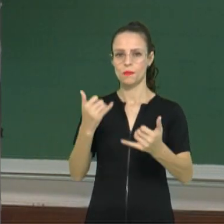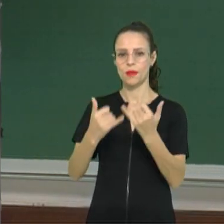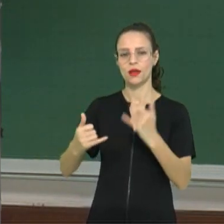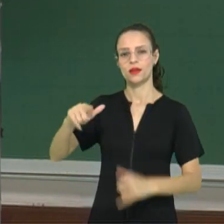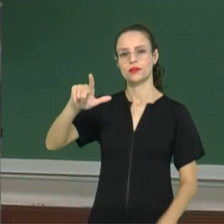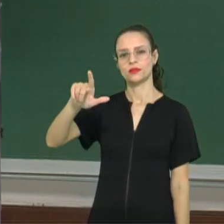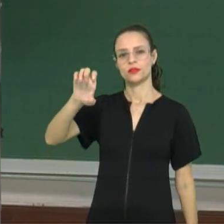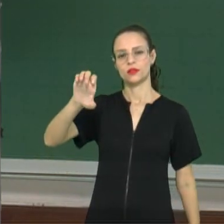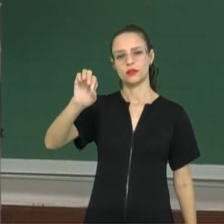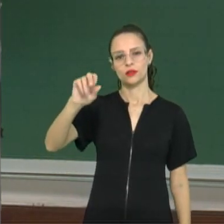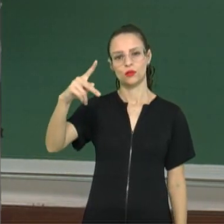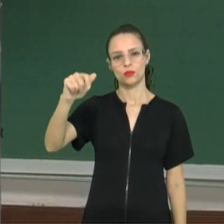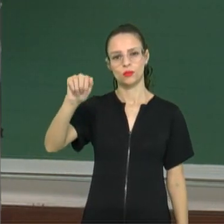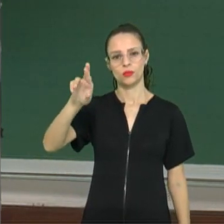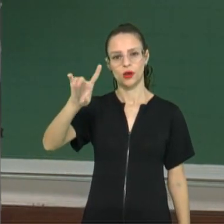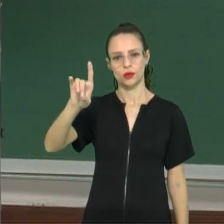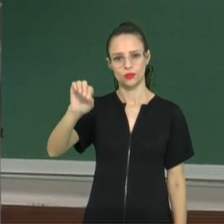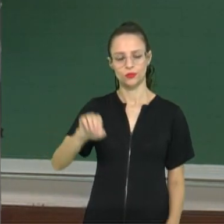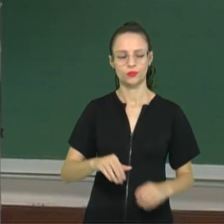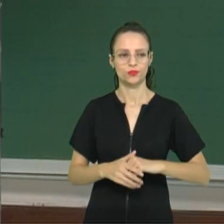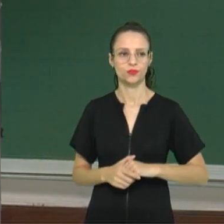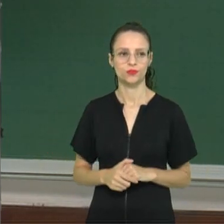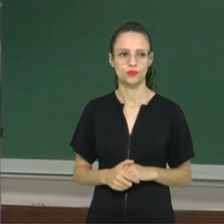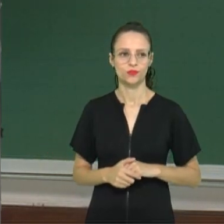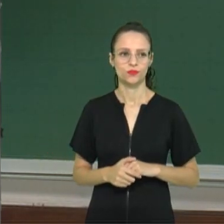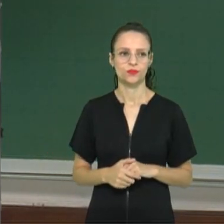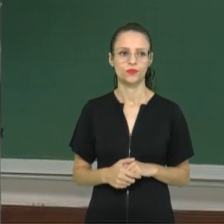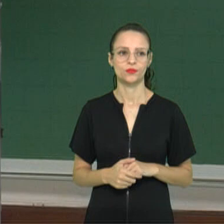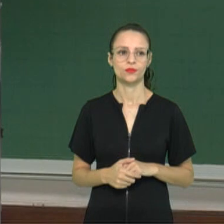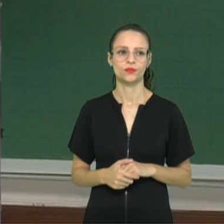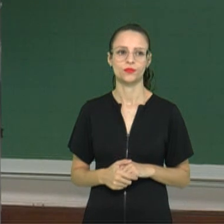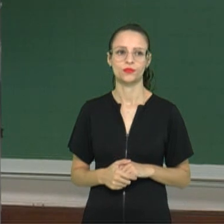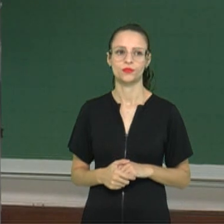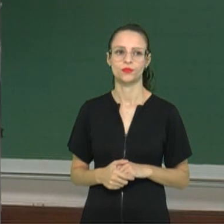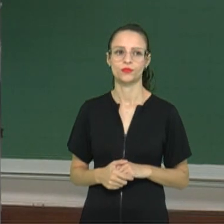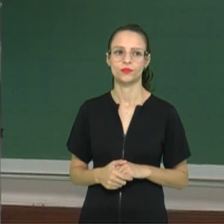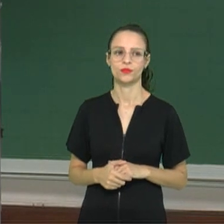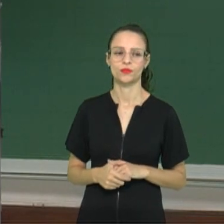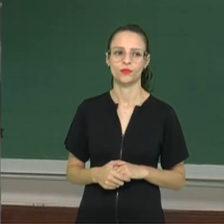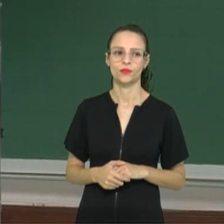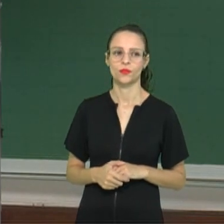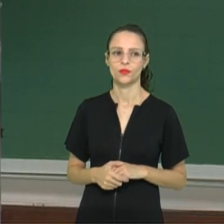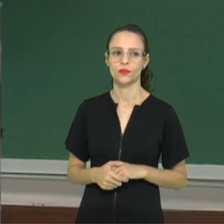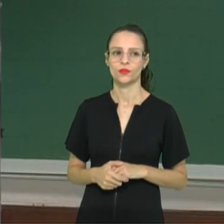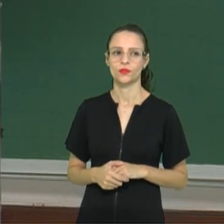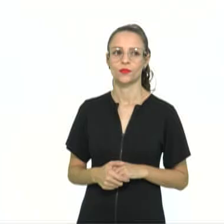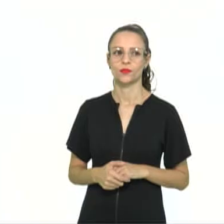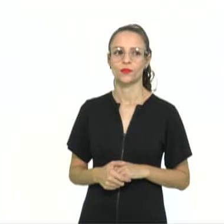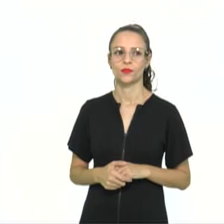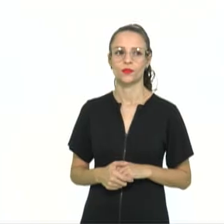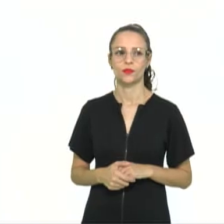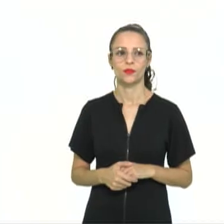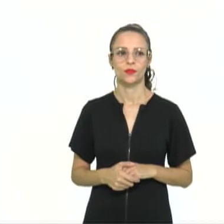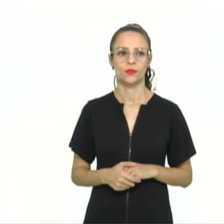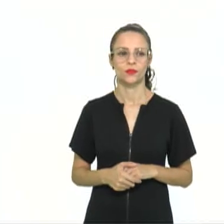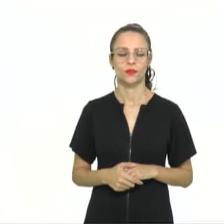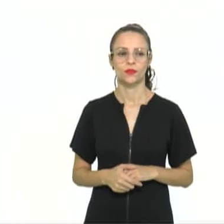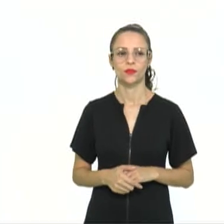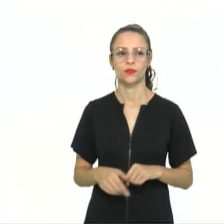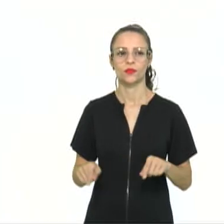lembrar o movimento que um leopardo faria, né? Então, segundo estilo, leopardo. Outro é o